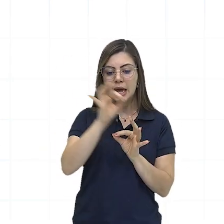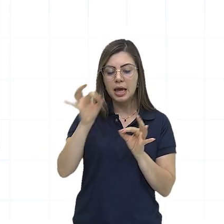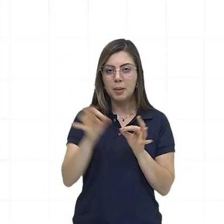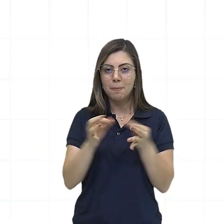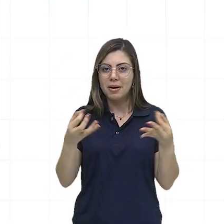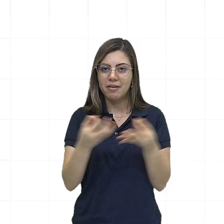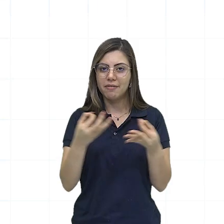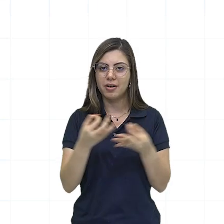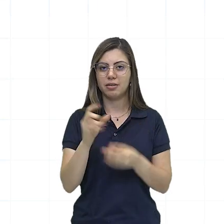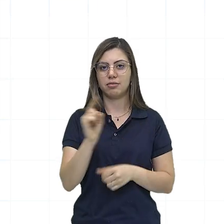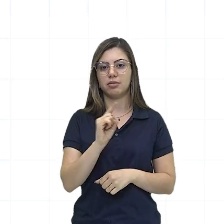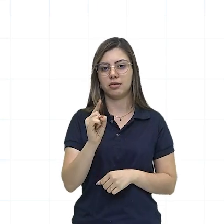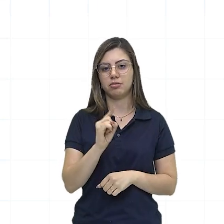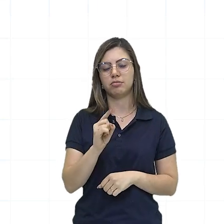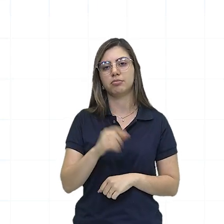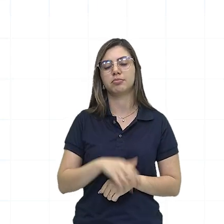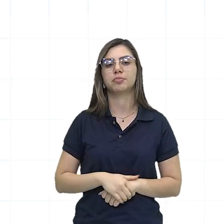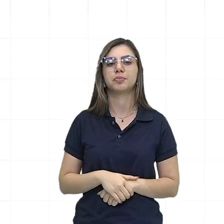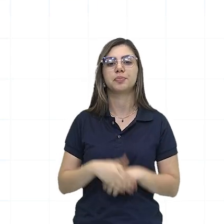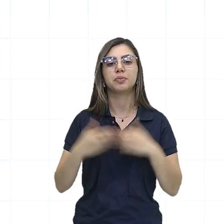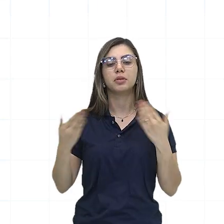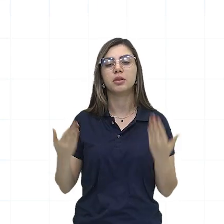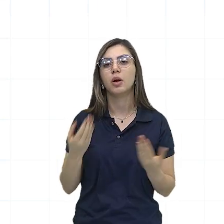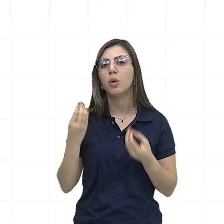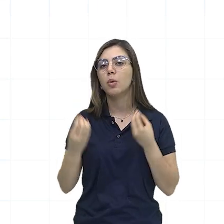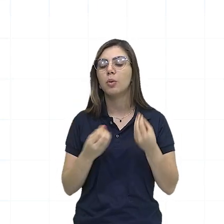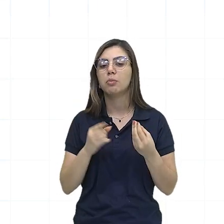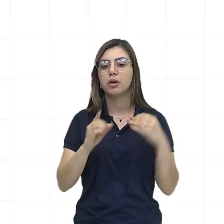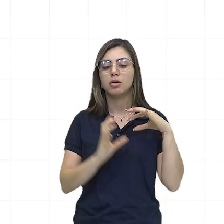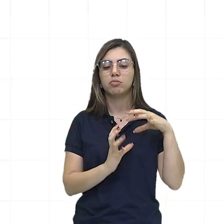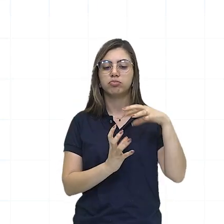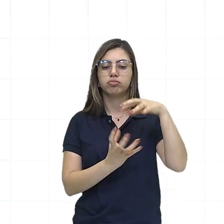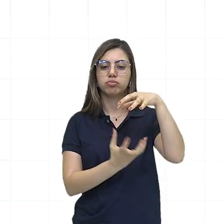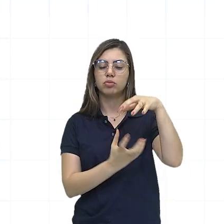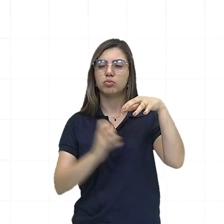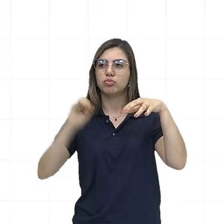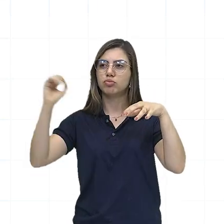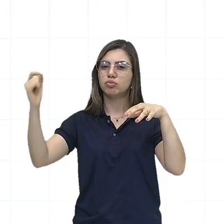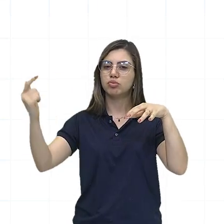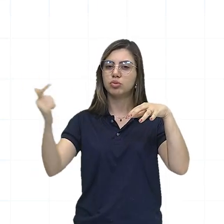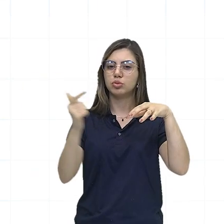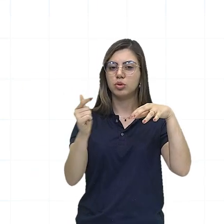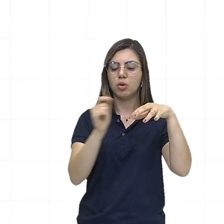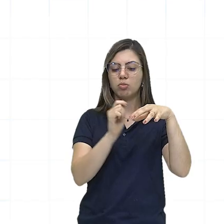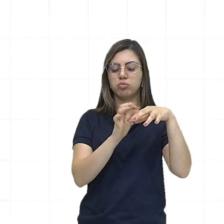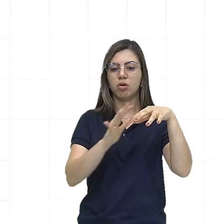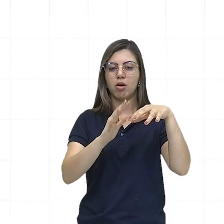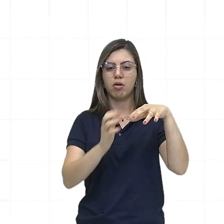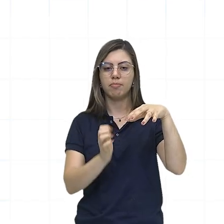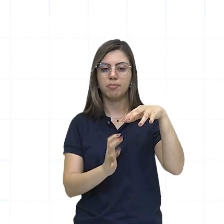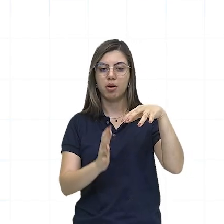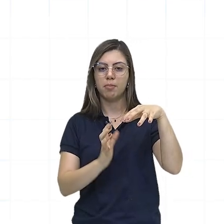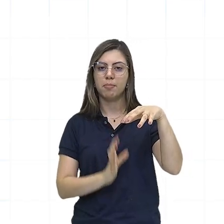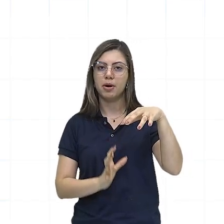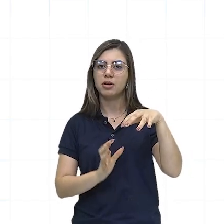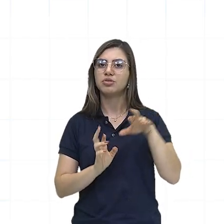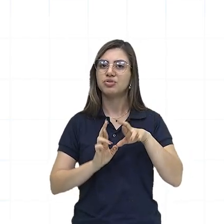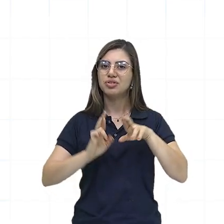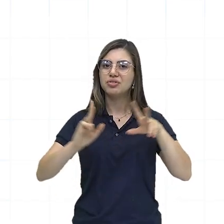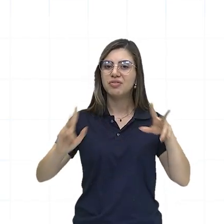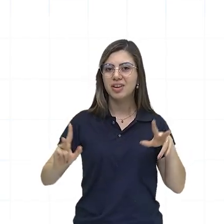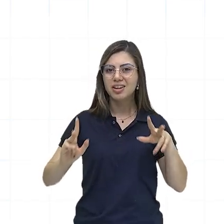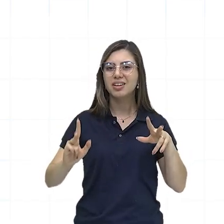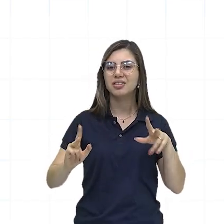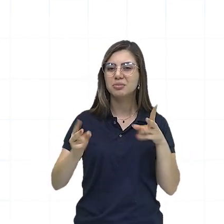uma esfera perfeita. Em razão disso, os raios solares, eles atingem a superfície do nosso planeta